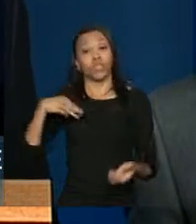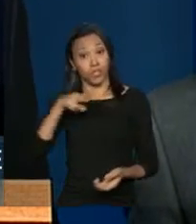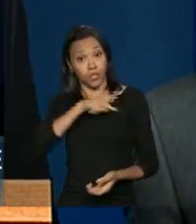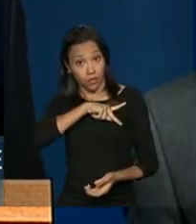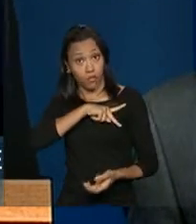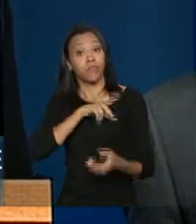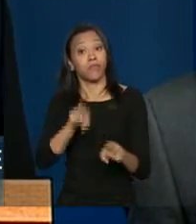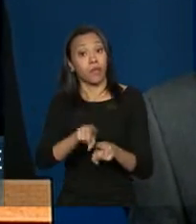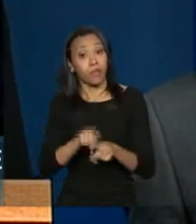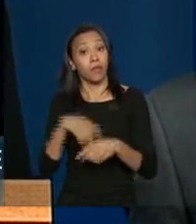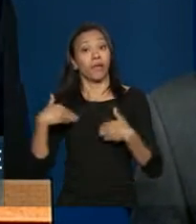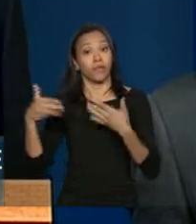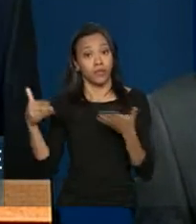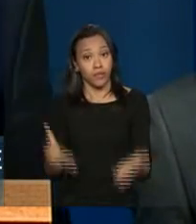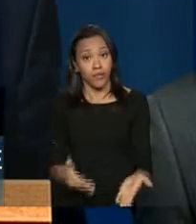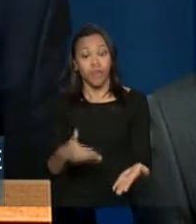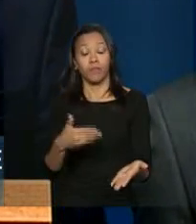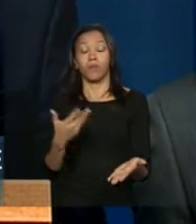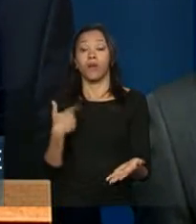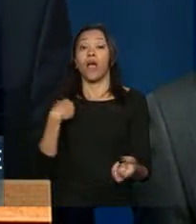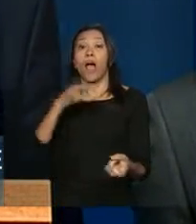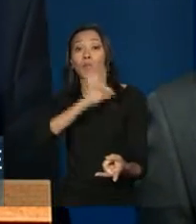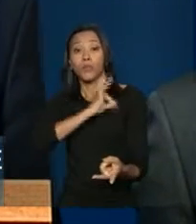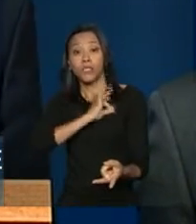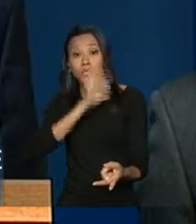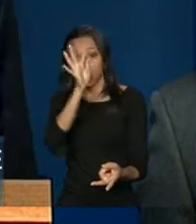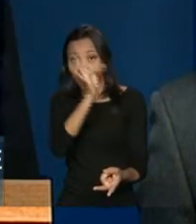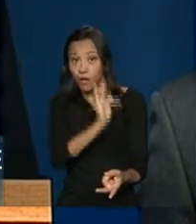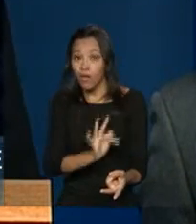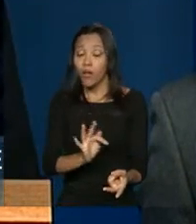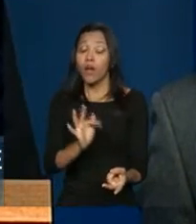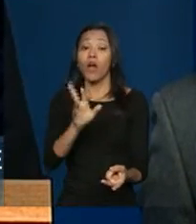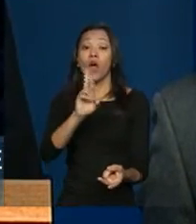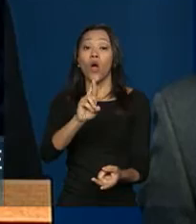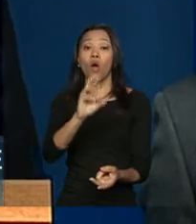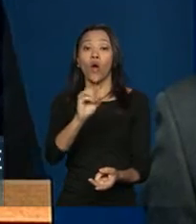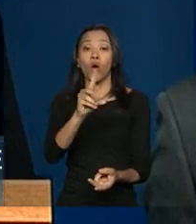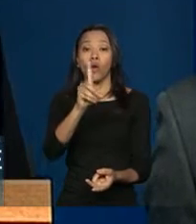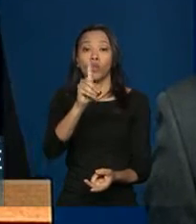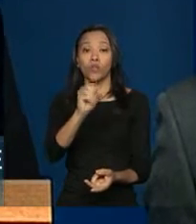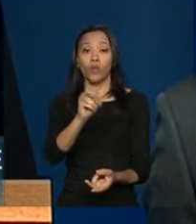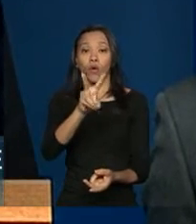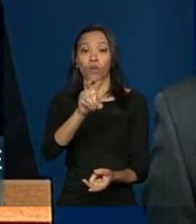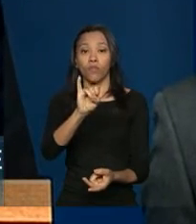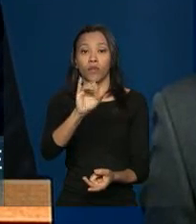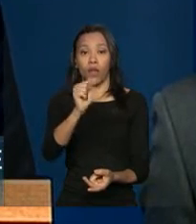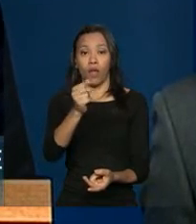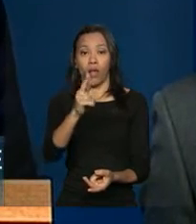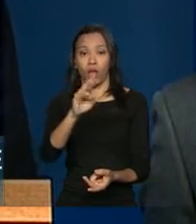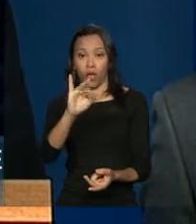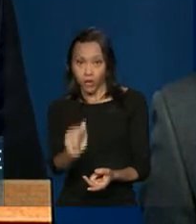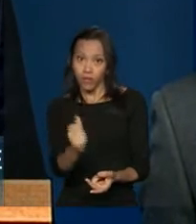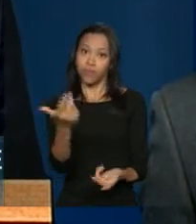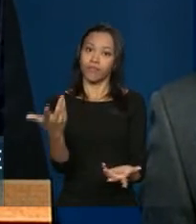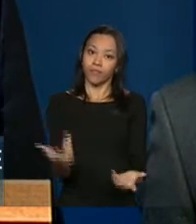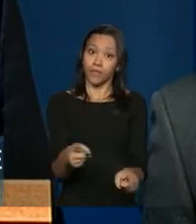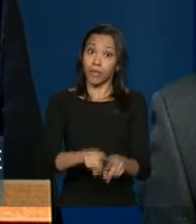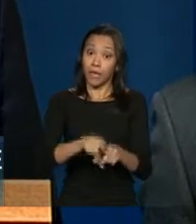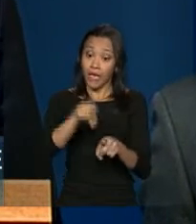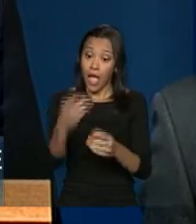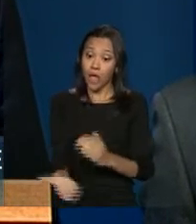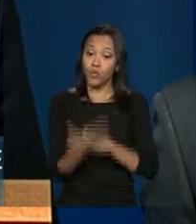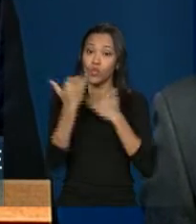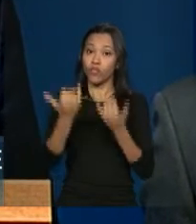o Ministério do Trabalho e Emprego, a Polícia Rodoviária Federal também participa, que, aliás, nos dá um outro dado